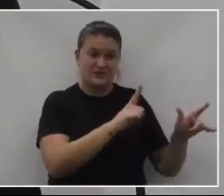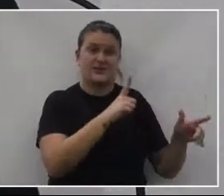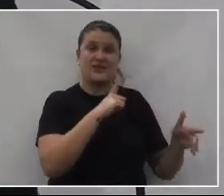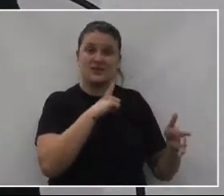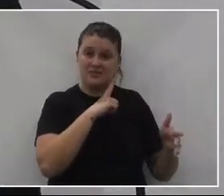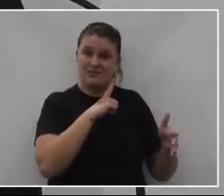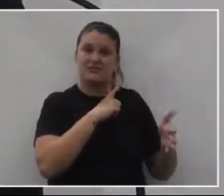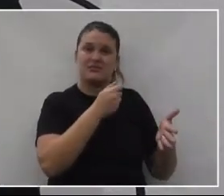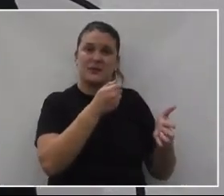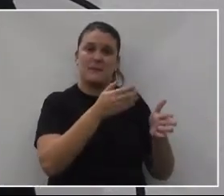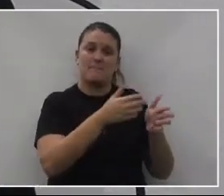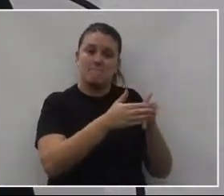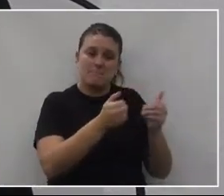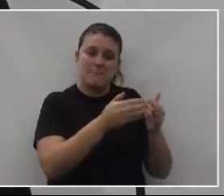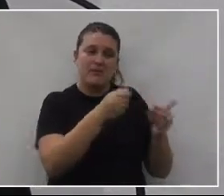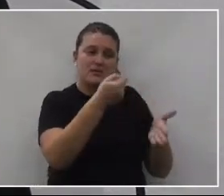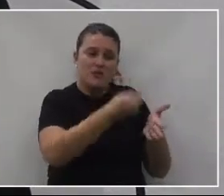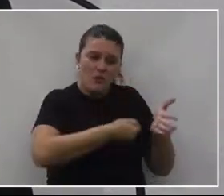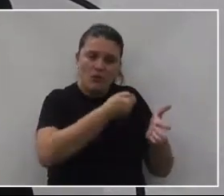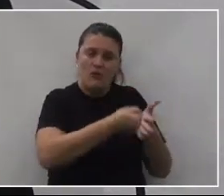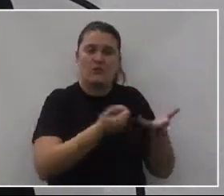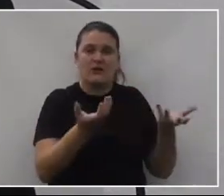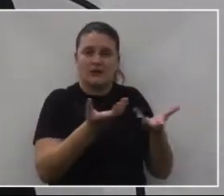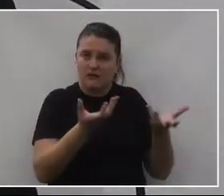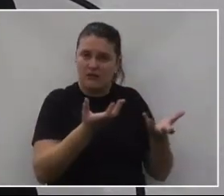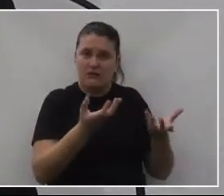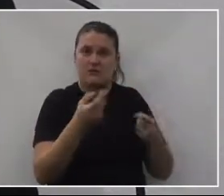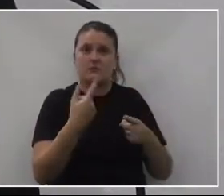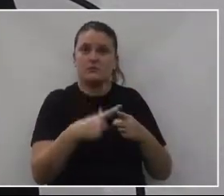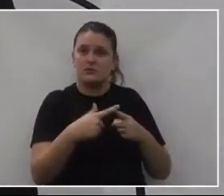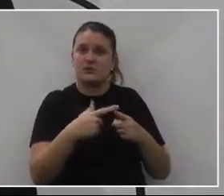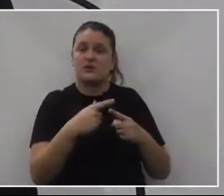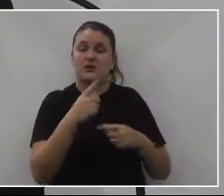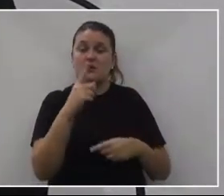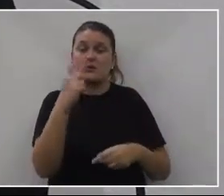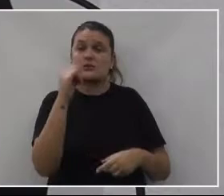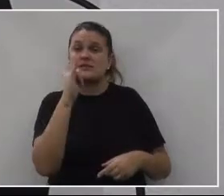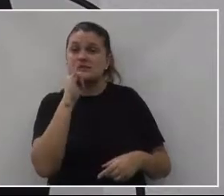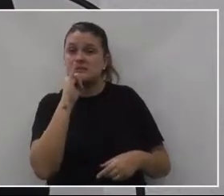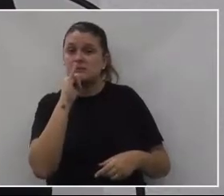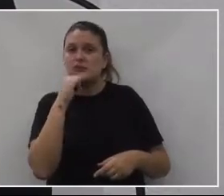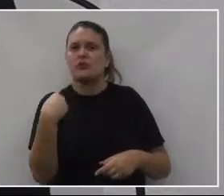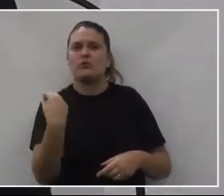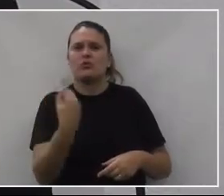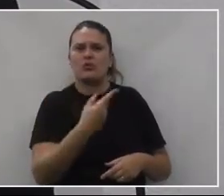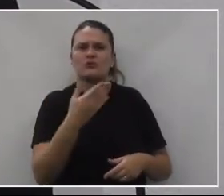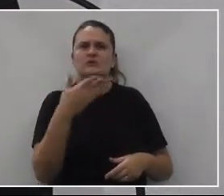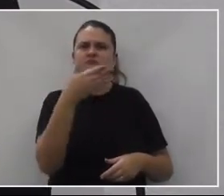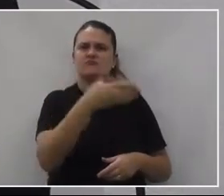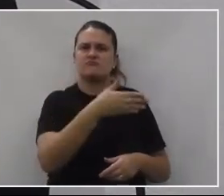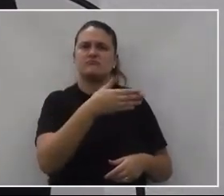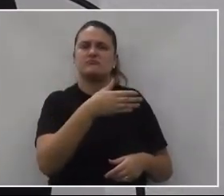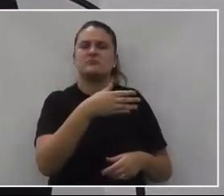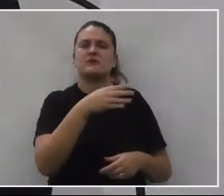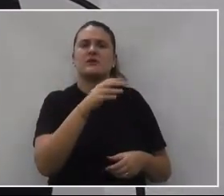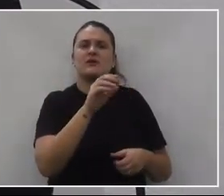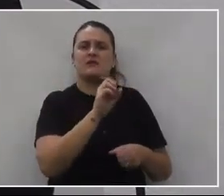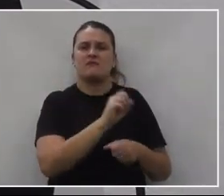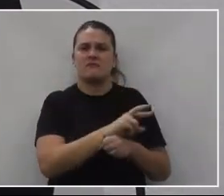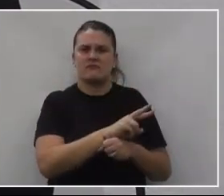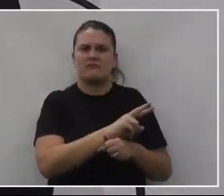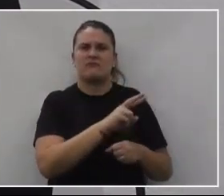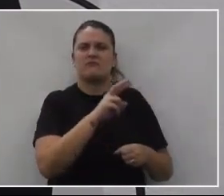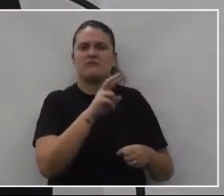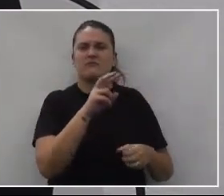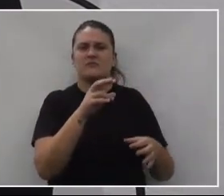isso para nós. Vou dar um exemplo, tem vários, mas por brevidade vou dar um exemplo. Tivemos, dia desses, uma vaga que conseguimos obter no Tribunal